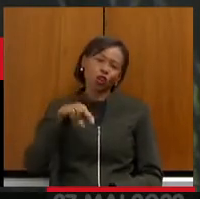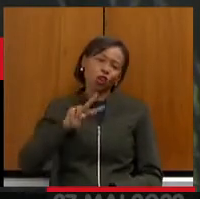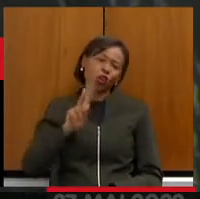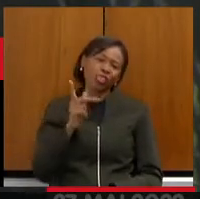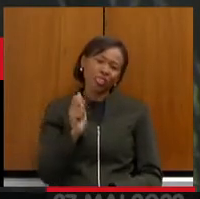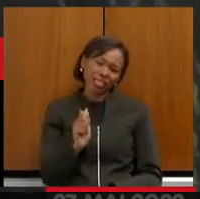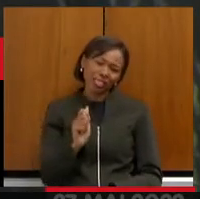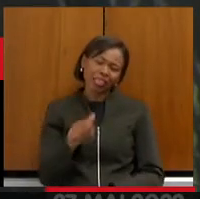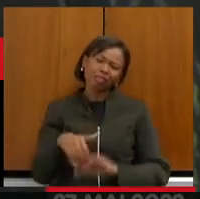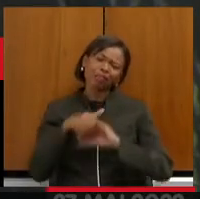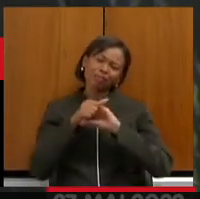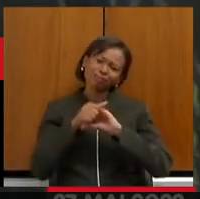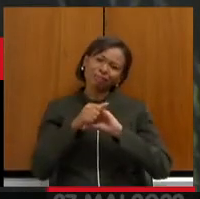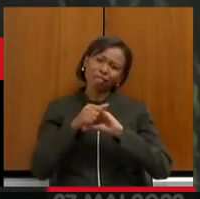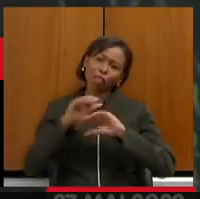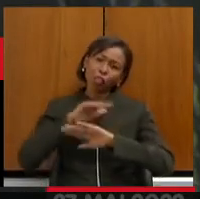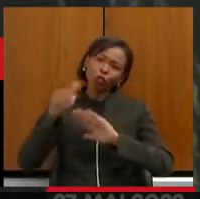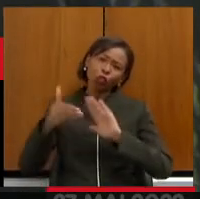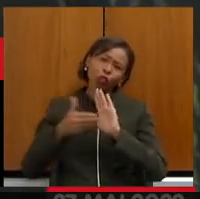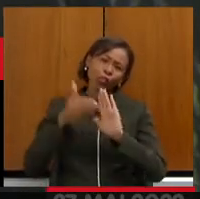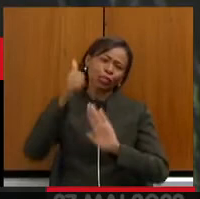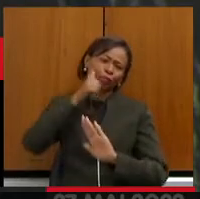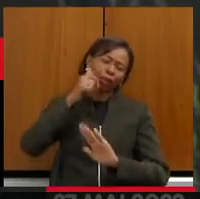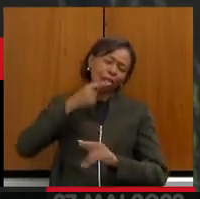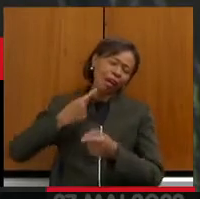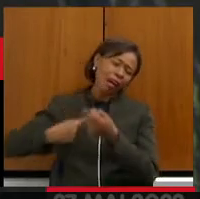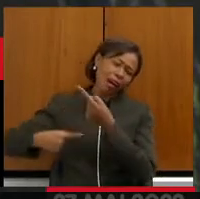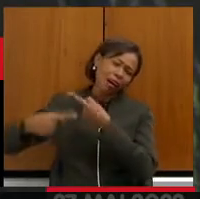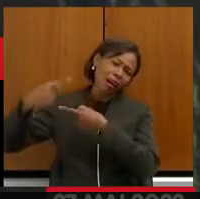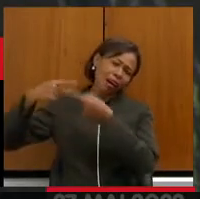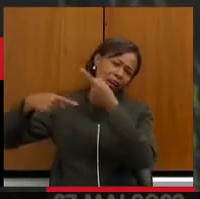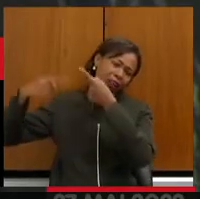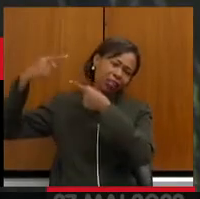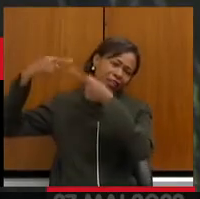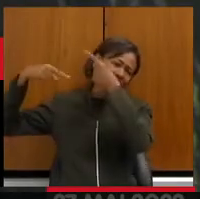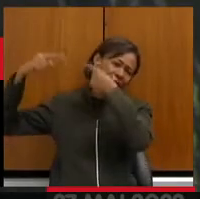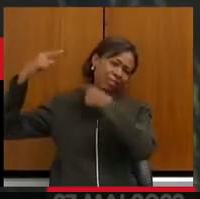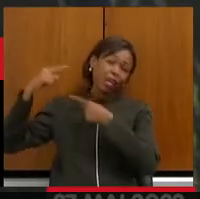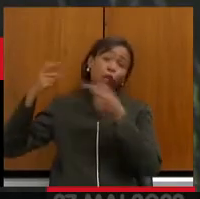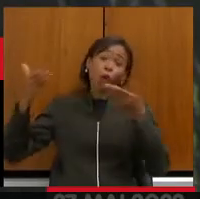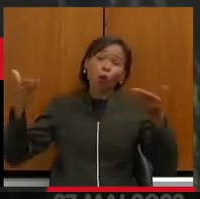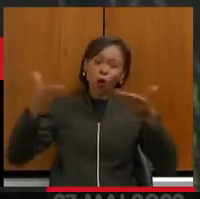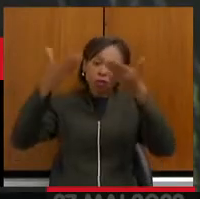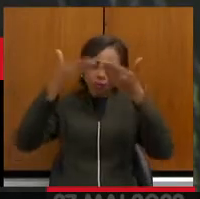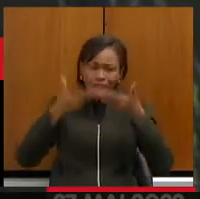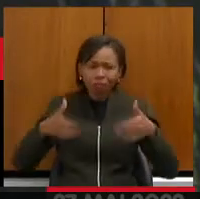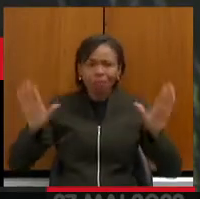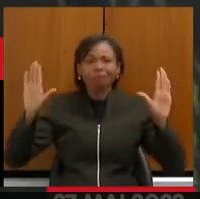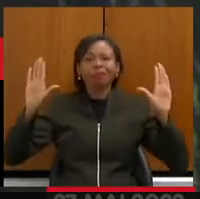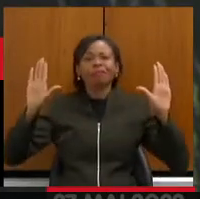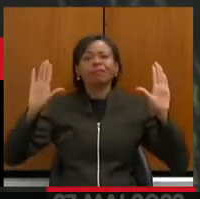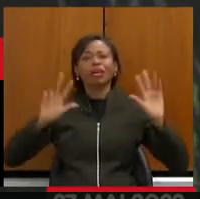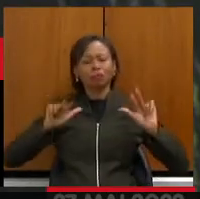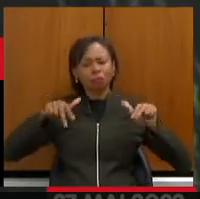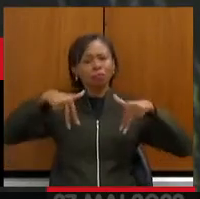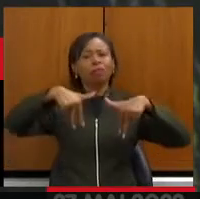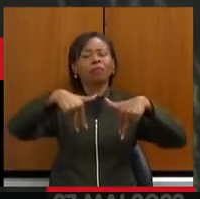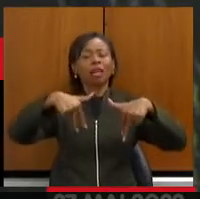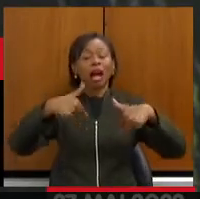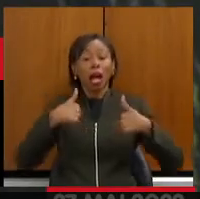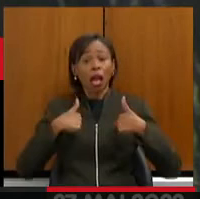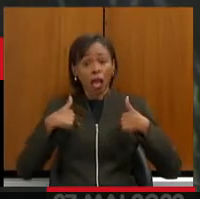a todas as nossas vão cês traz que agem nos abrem espaço estou aqui